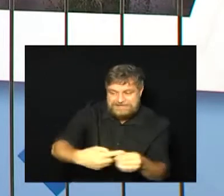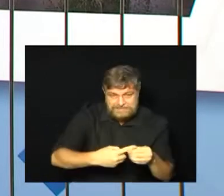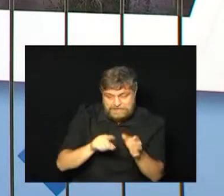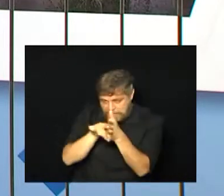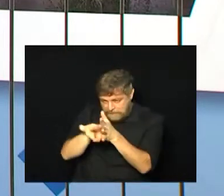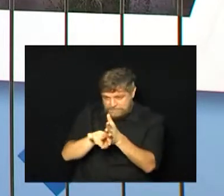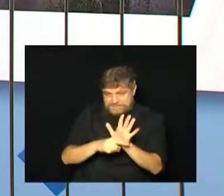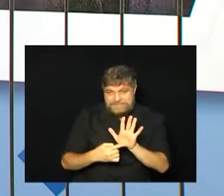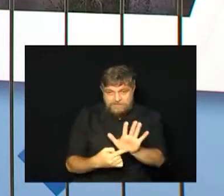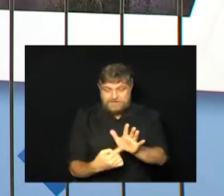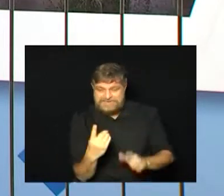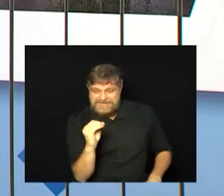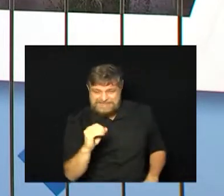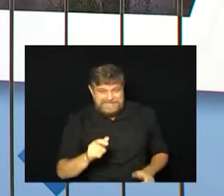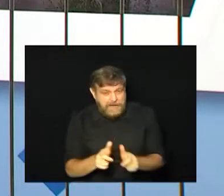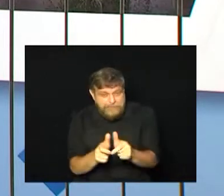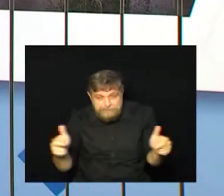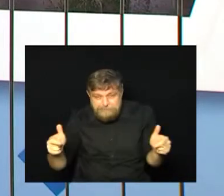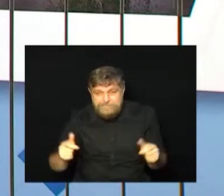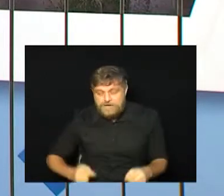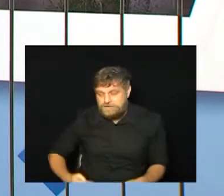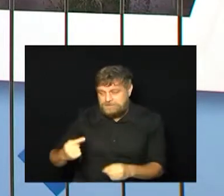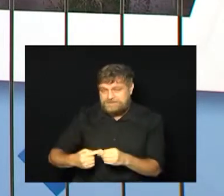levantamento, as 10 maiores concentrações compõem cerca de